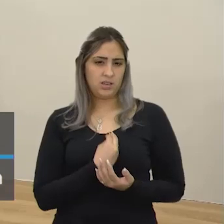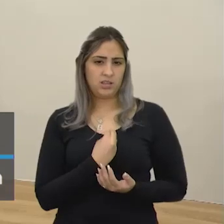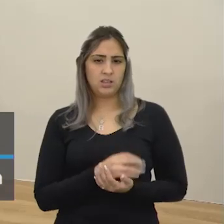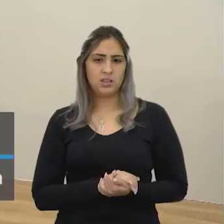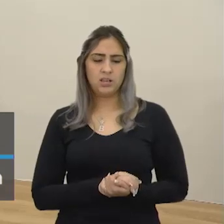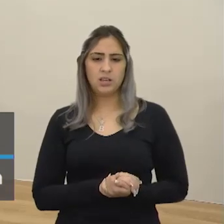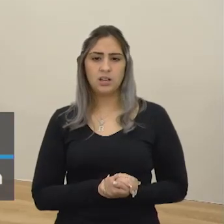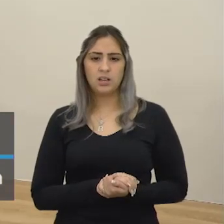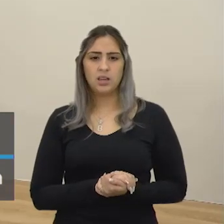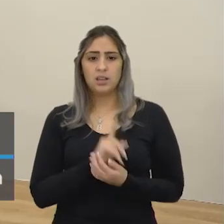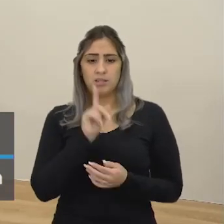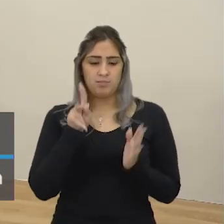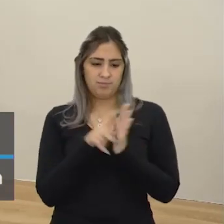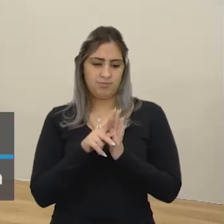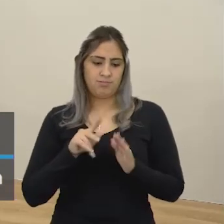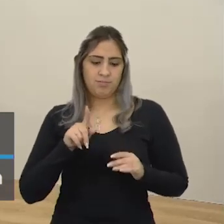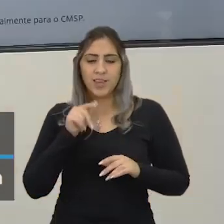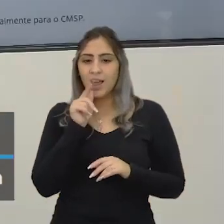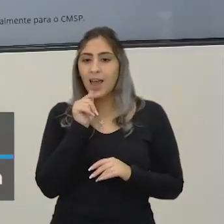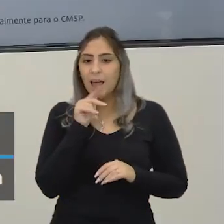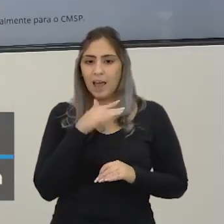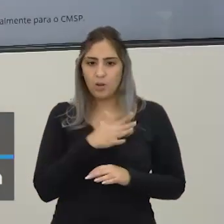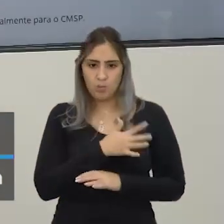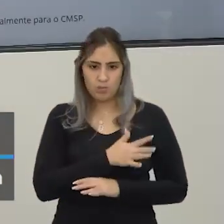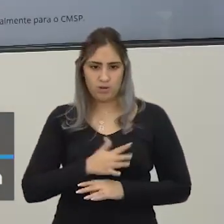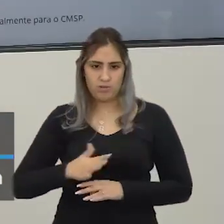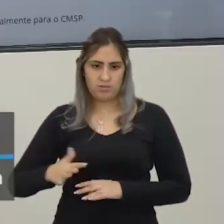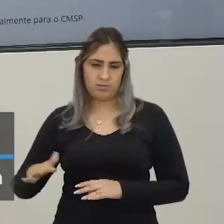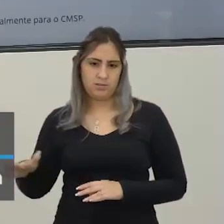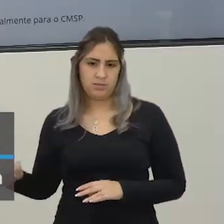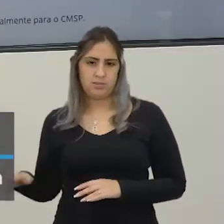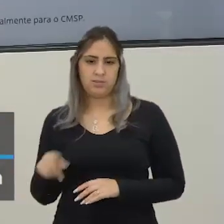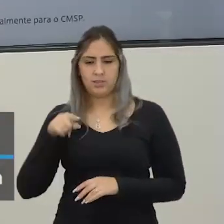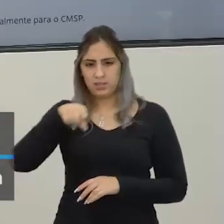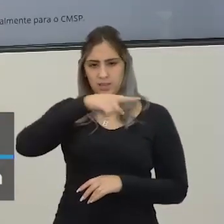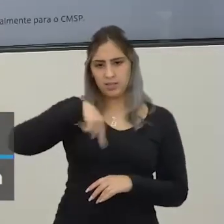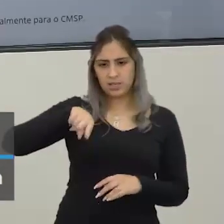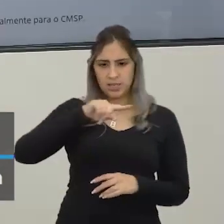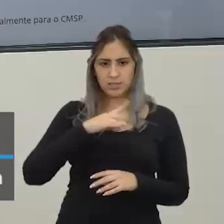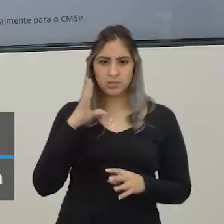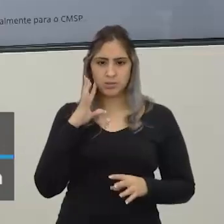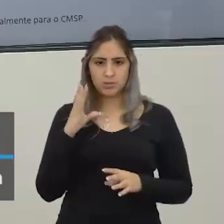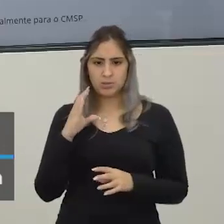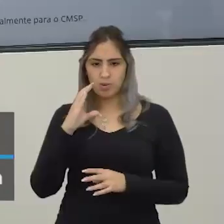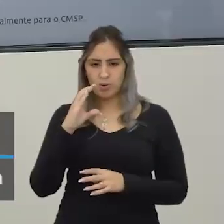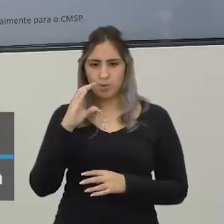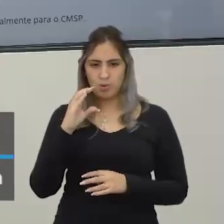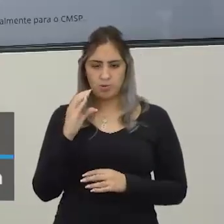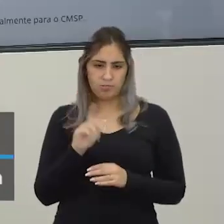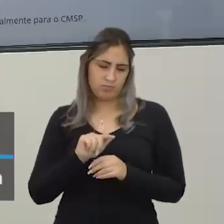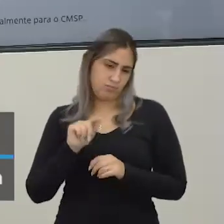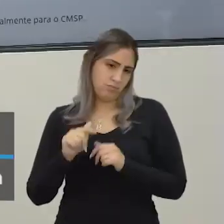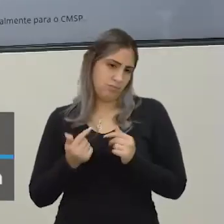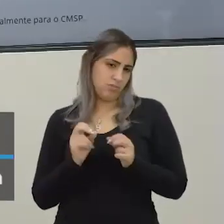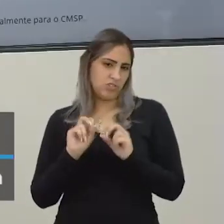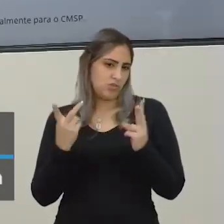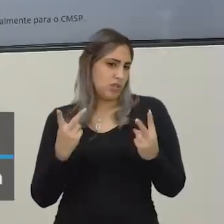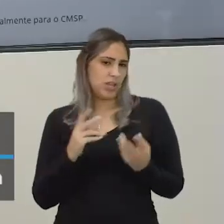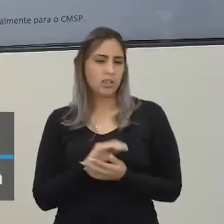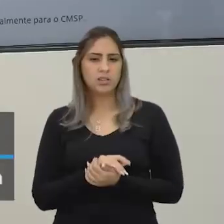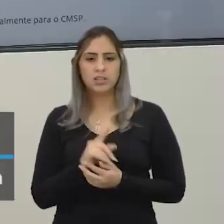origem aquática. Isso, né? E que esses compostos, então, que estavam lá na água, eles